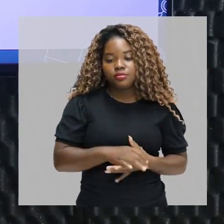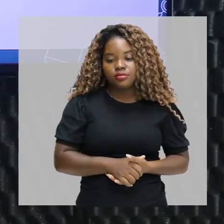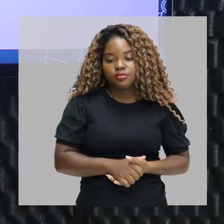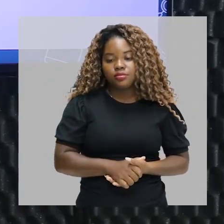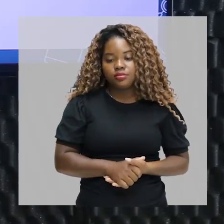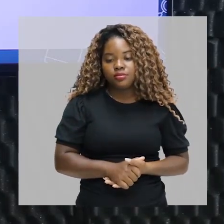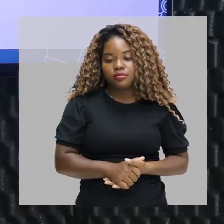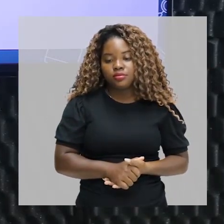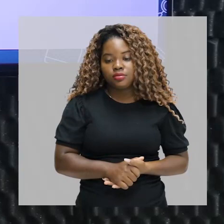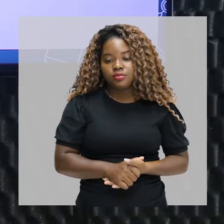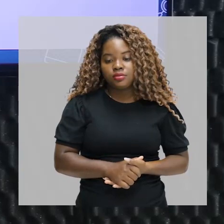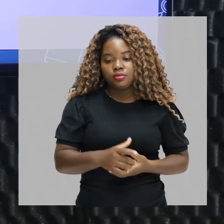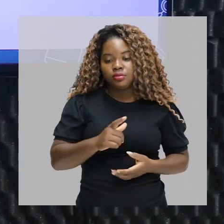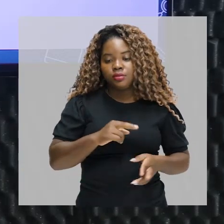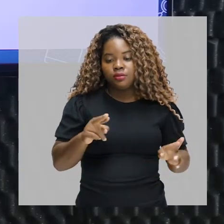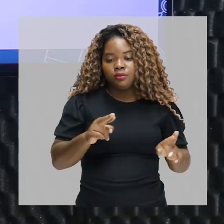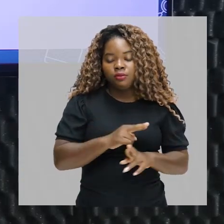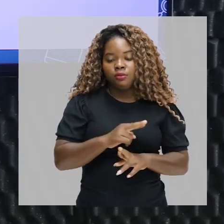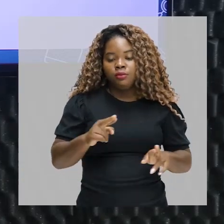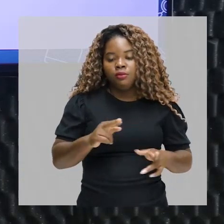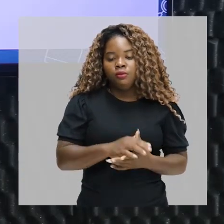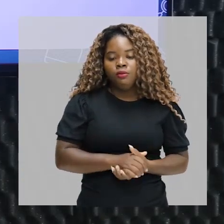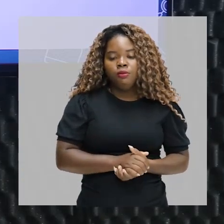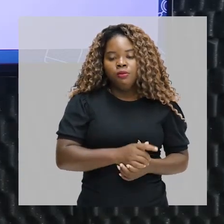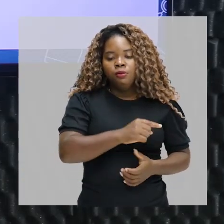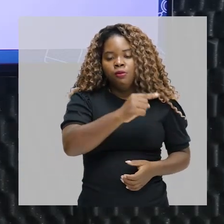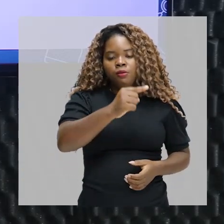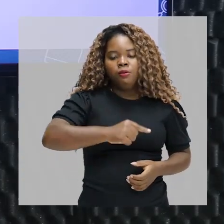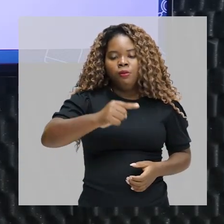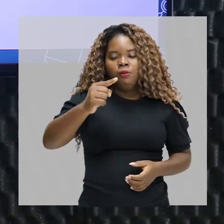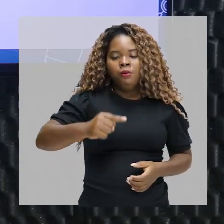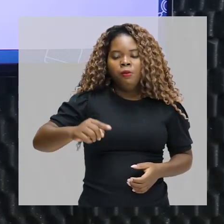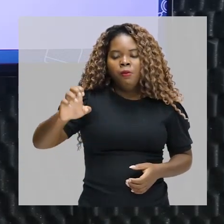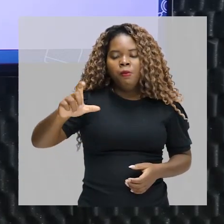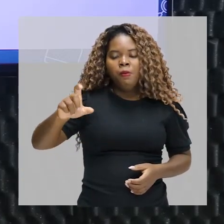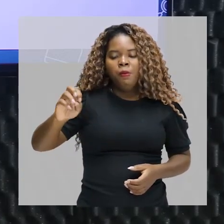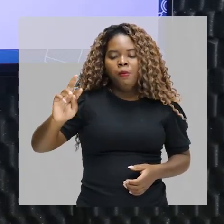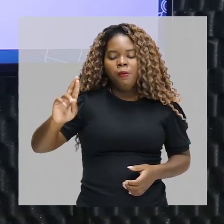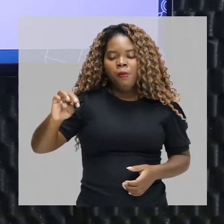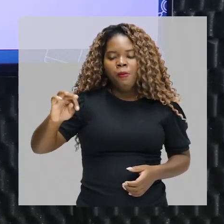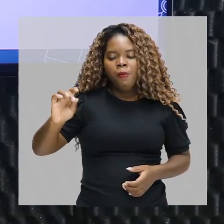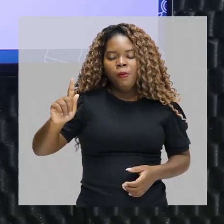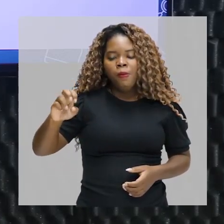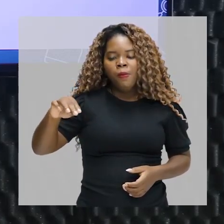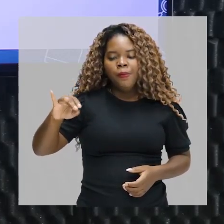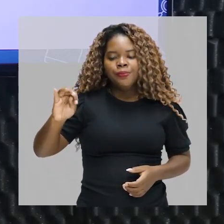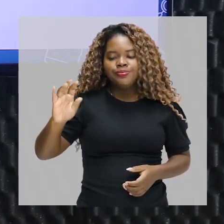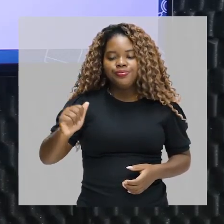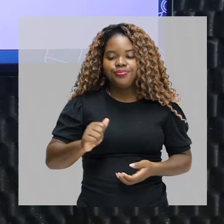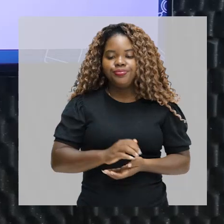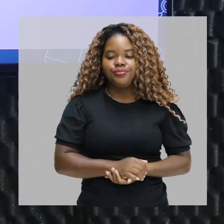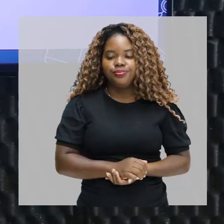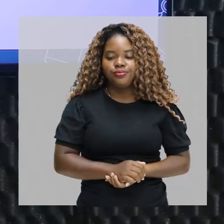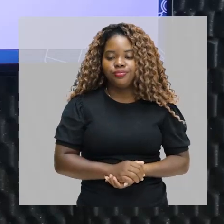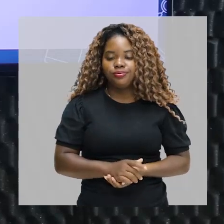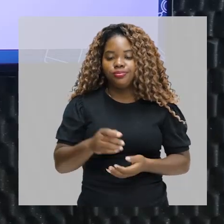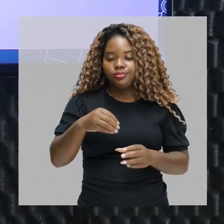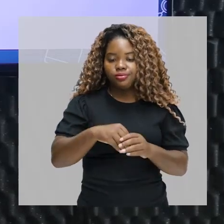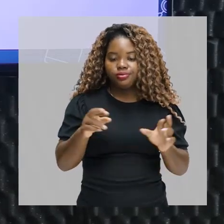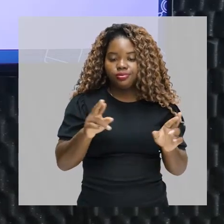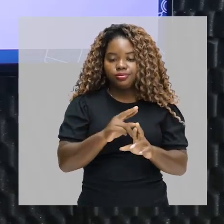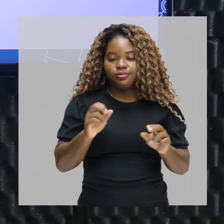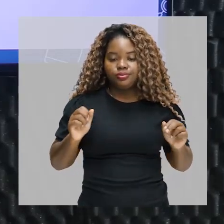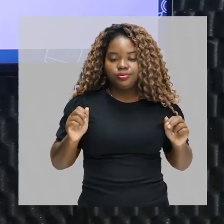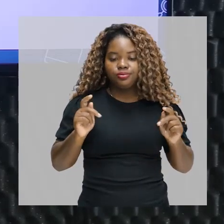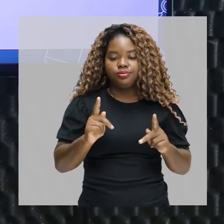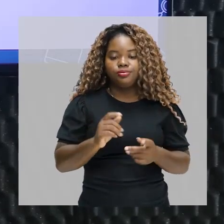movimento quando nós tratamos, tá certo? Lá das ondas eletromagnéticas, que ele fica muito explícito dentro das relações, tá